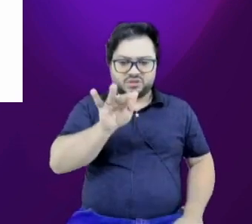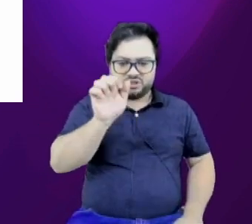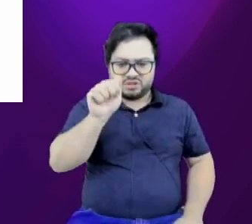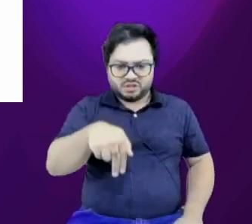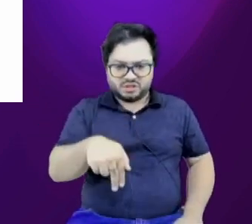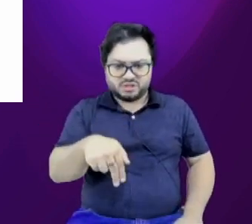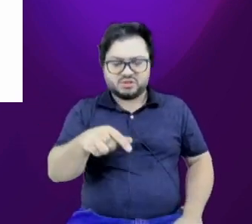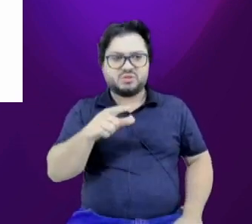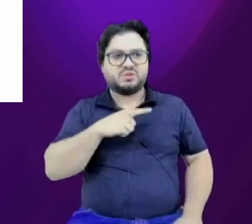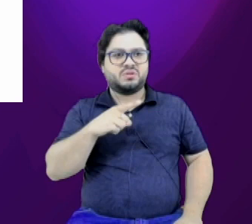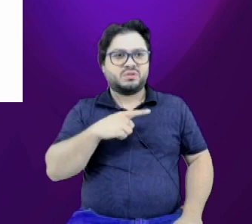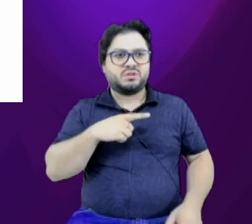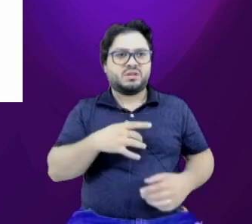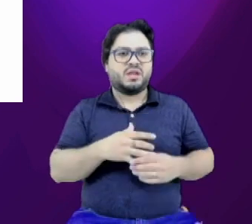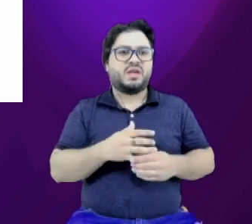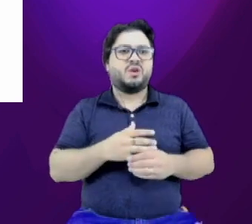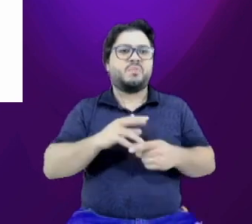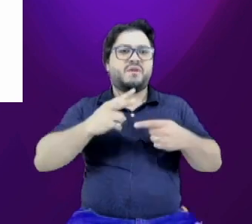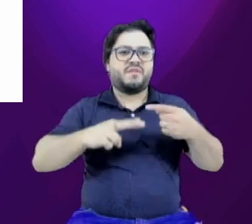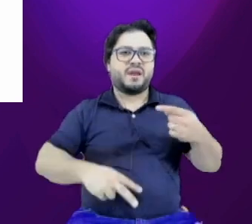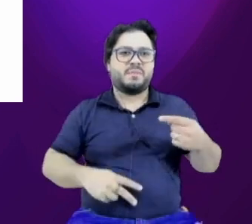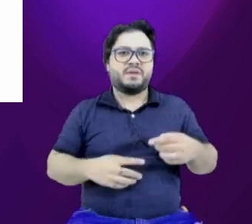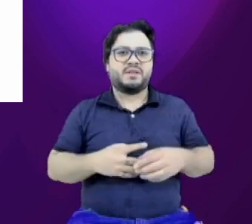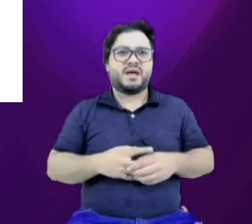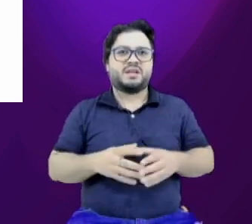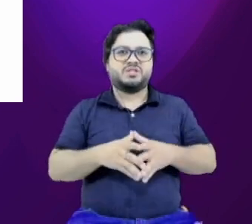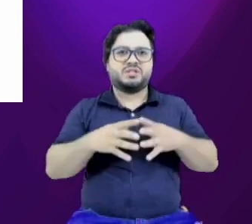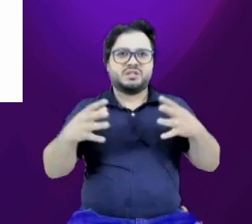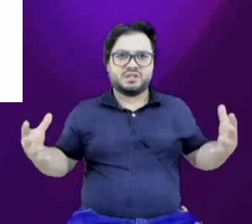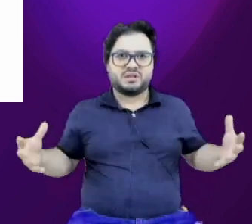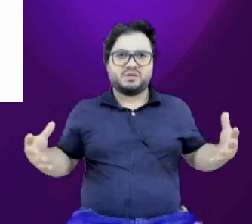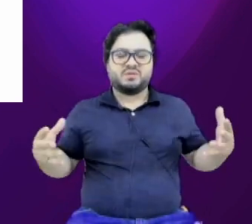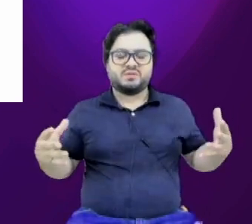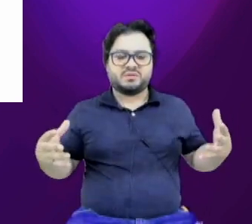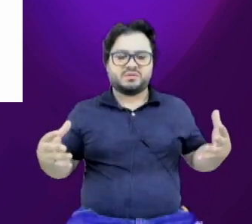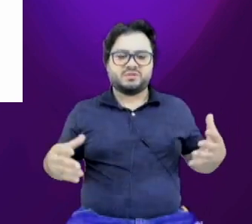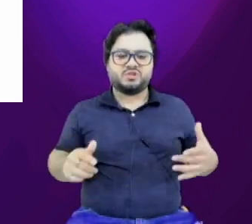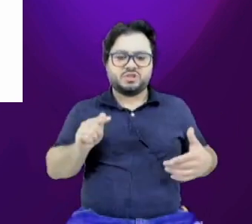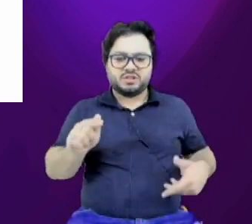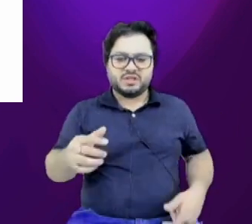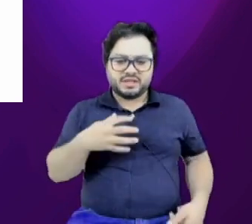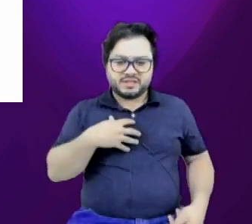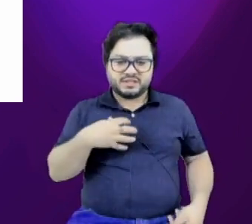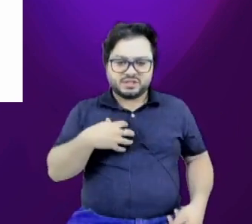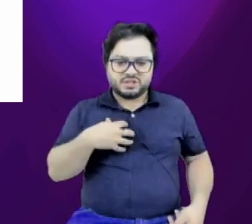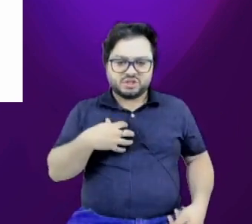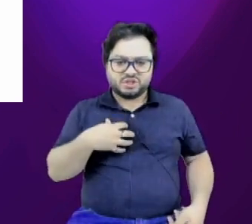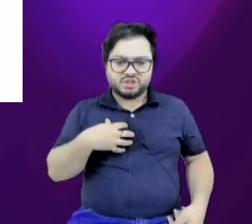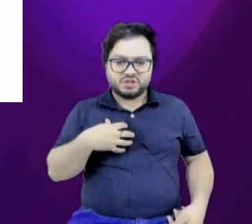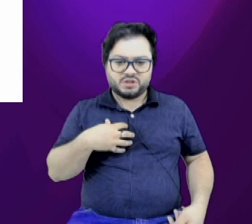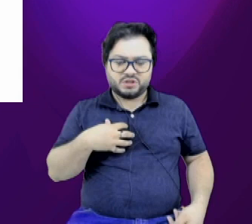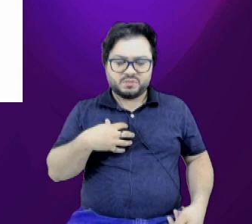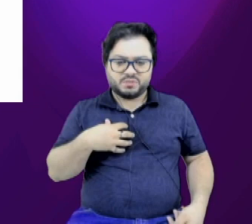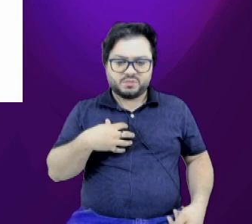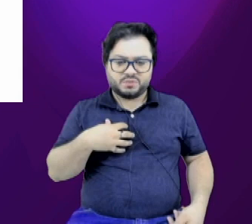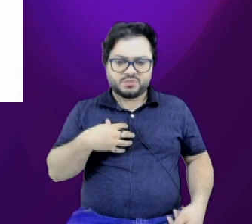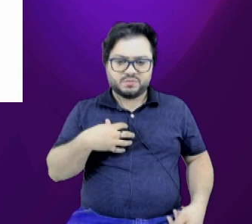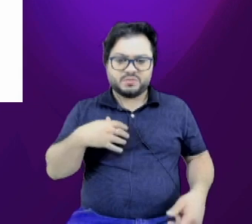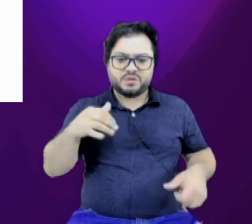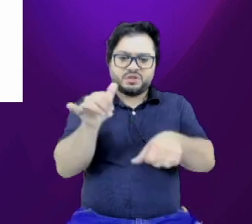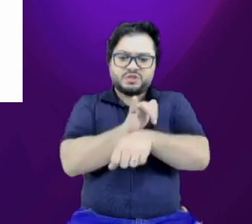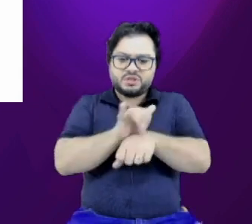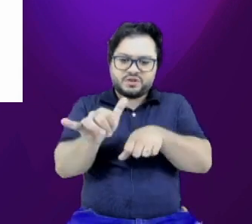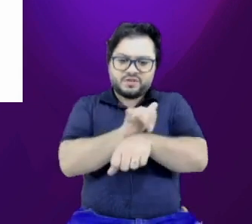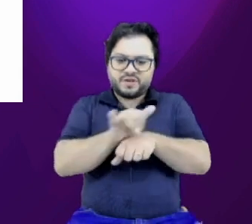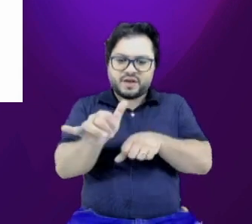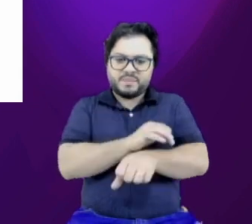a gente tem uma variabilidade muito grande, e esse tipo de ferramenta